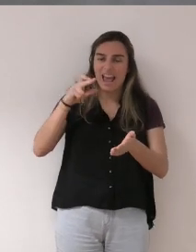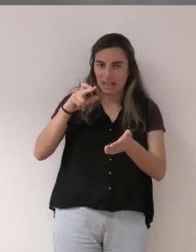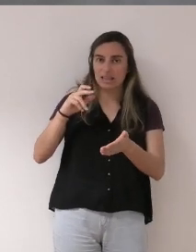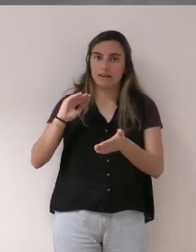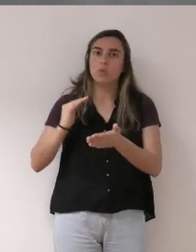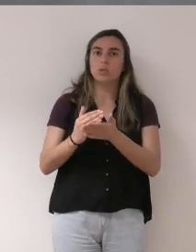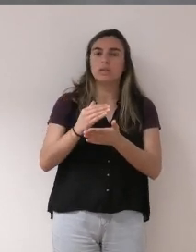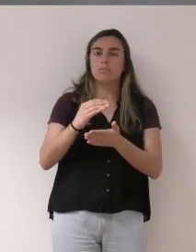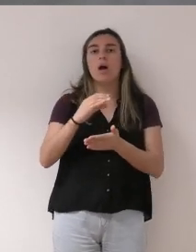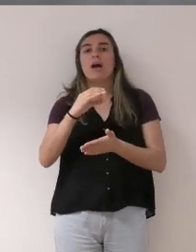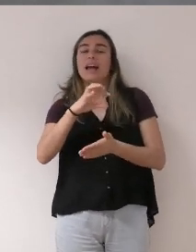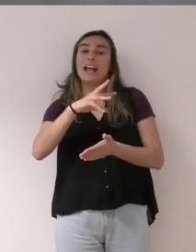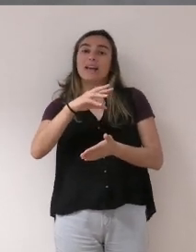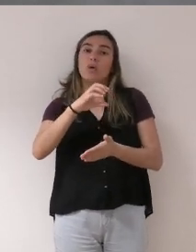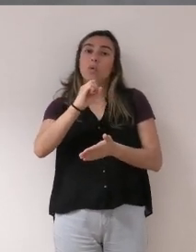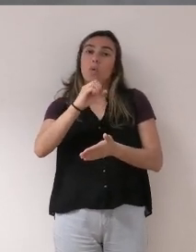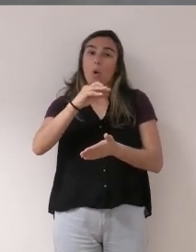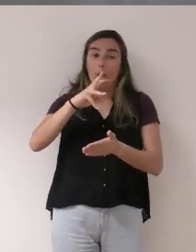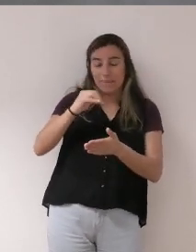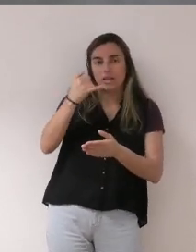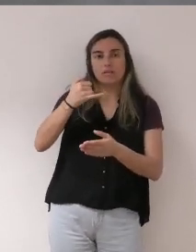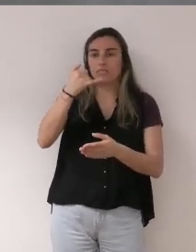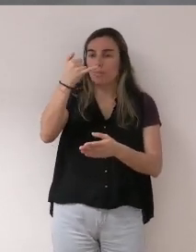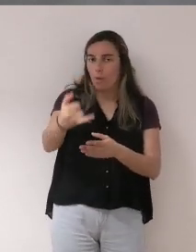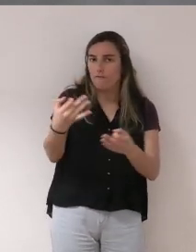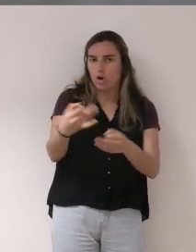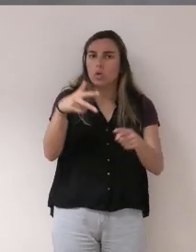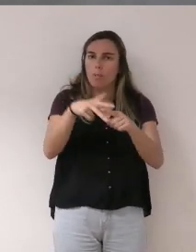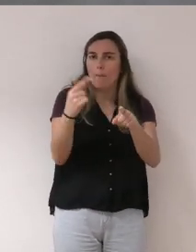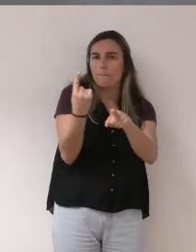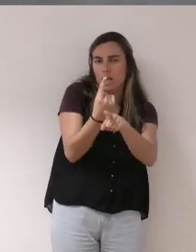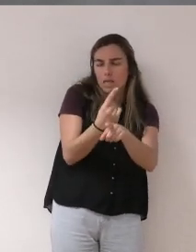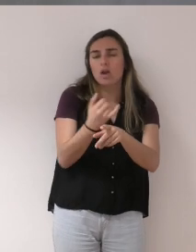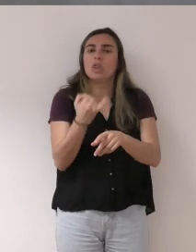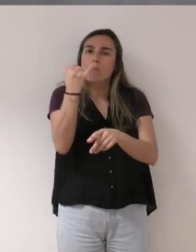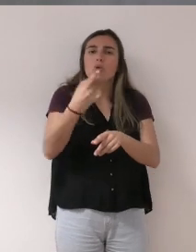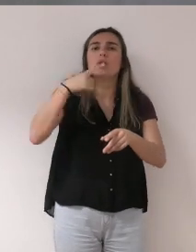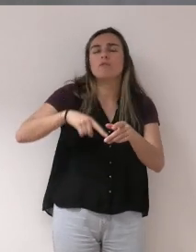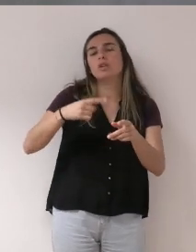livro, Terra Rústica, em 2011, e a partir daí, enfim, uma publicação muito